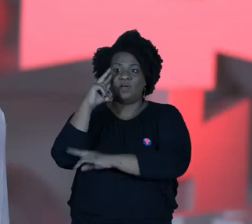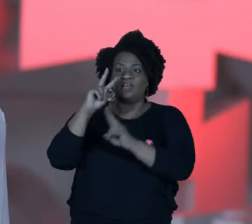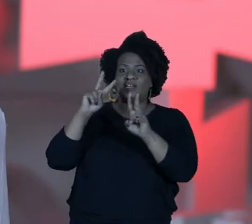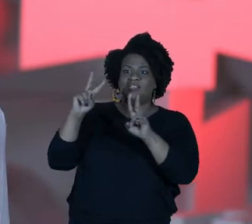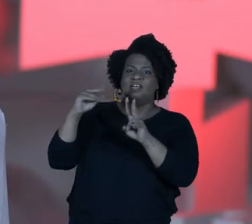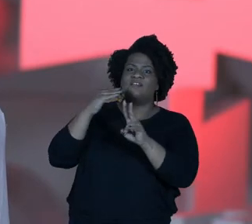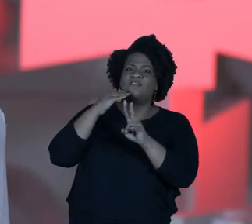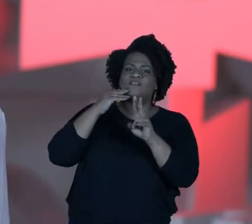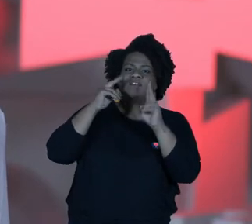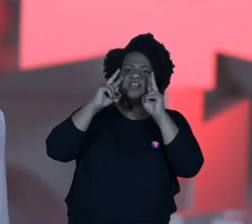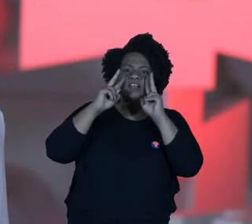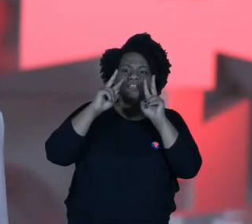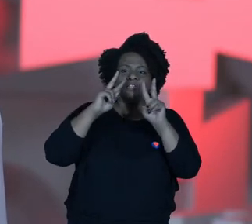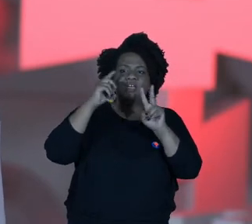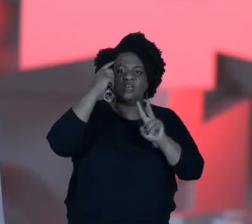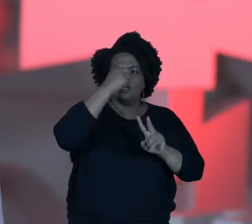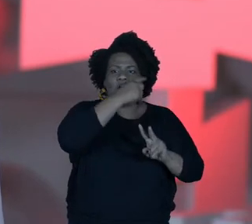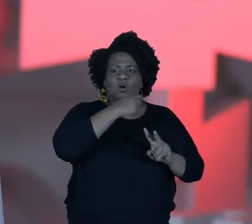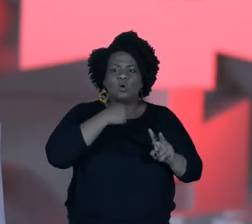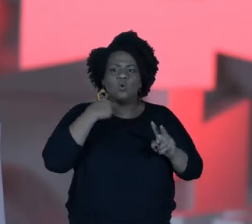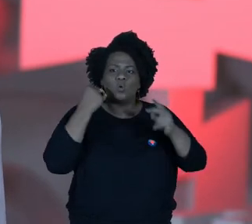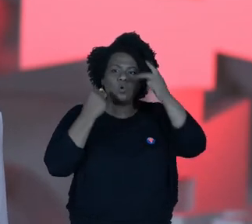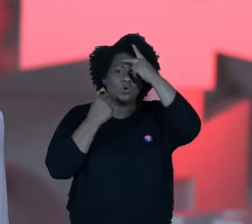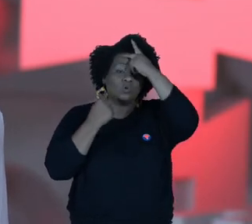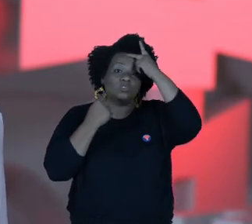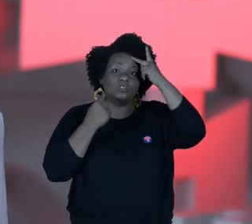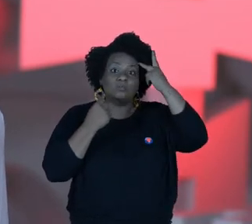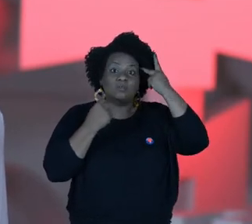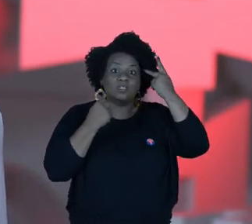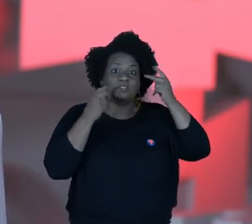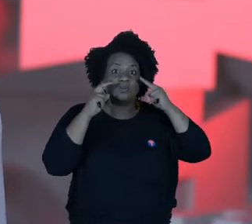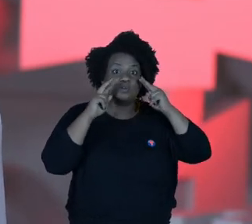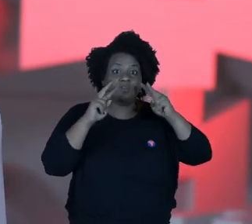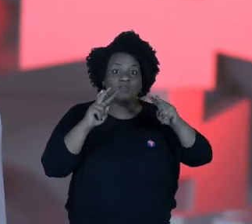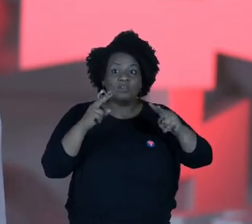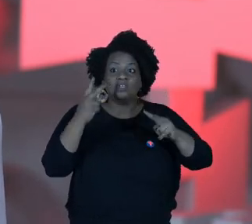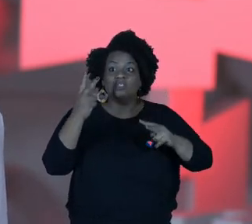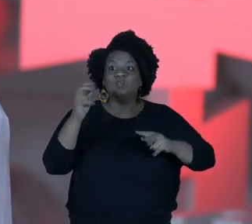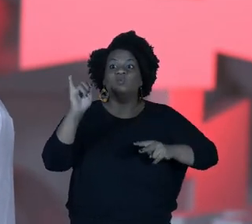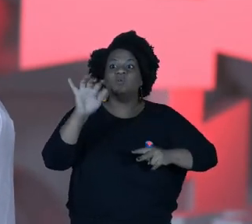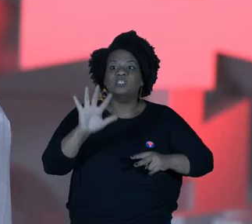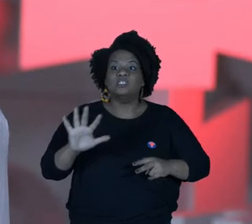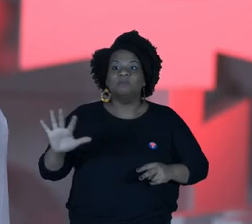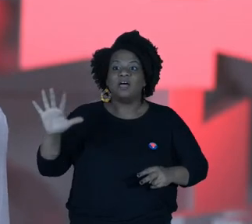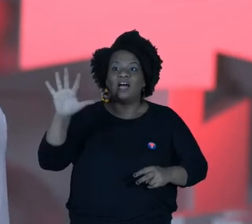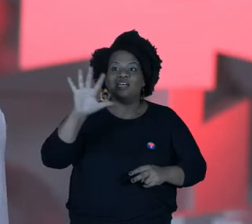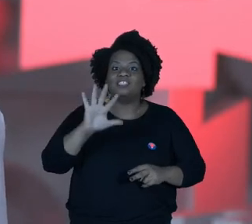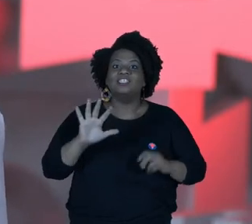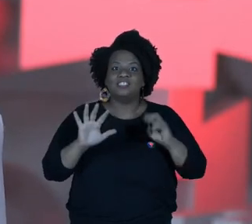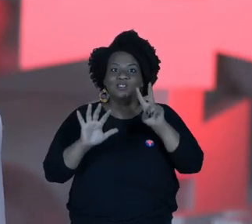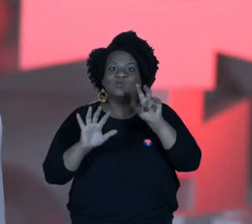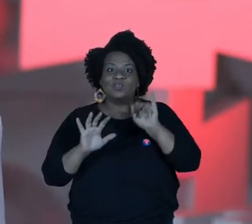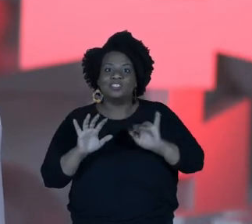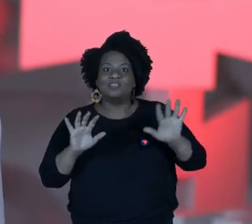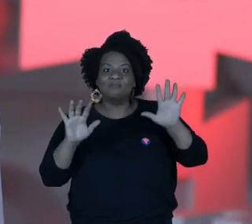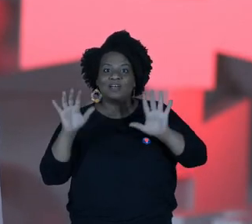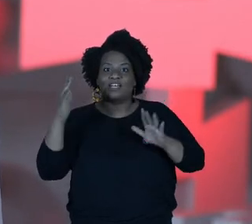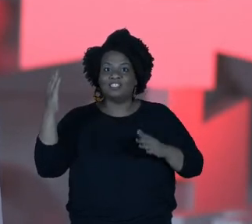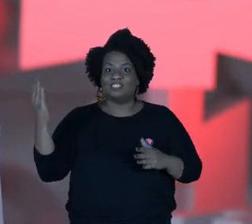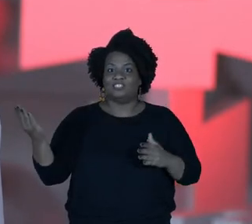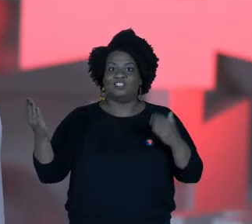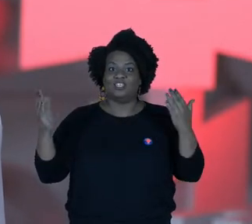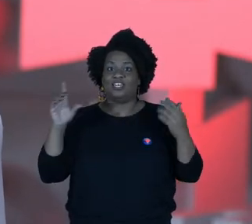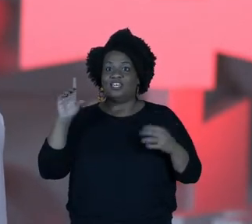reflete o rosto de Oswald na coluna de aço e duas imagens deformadas, à esquerda e à direita, que